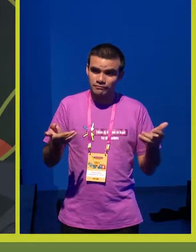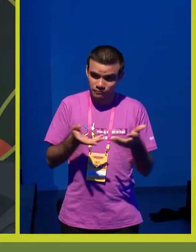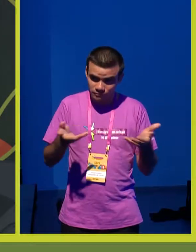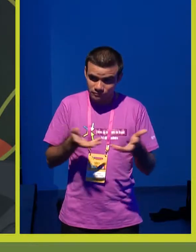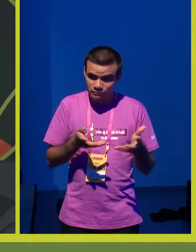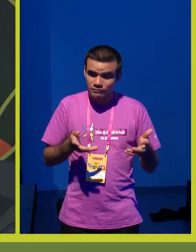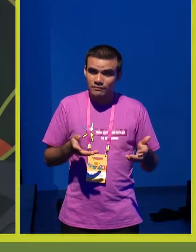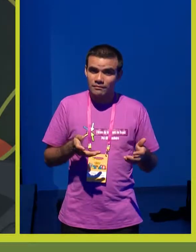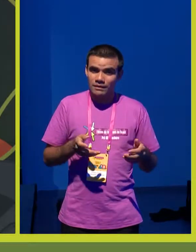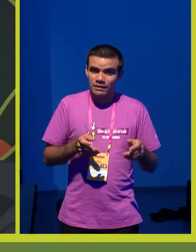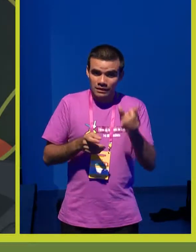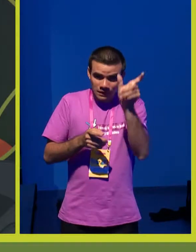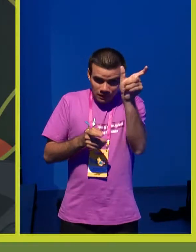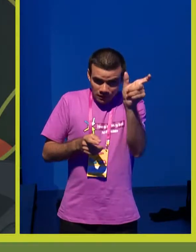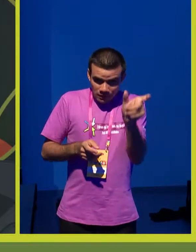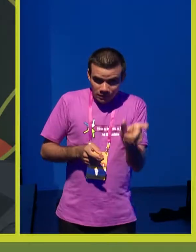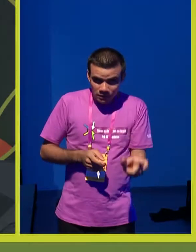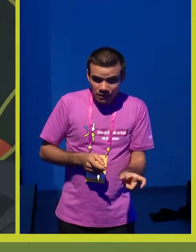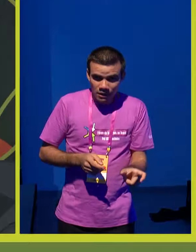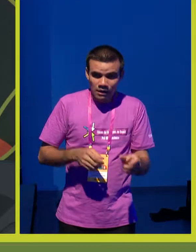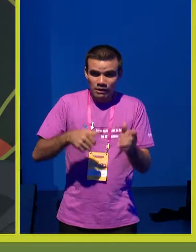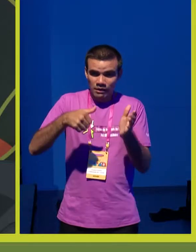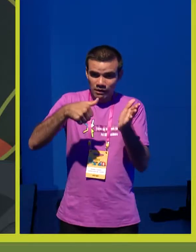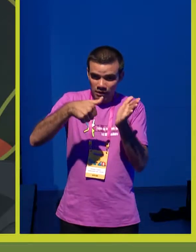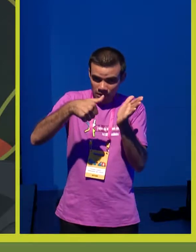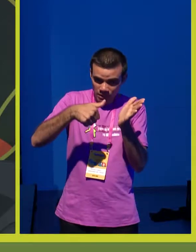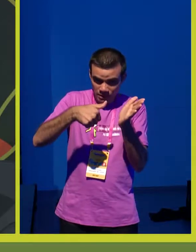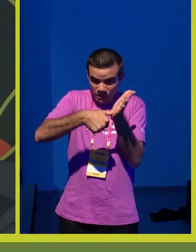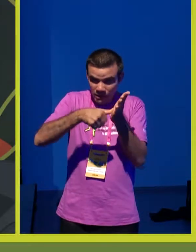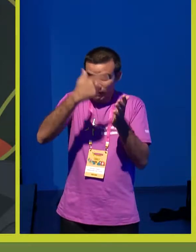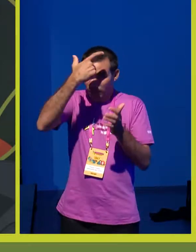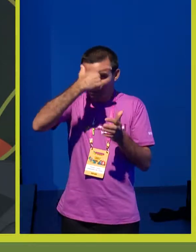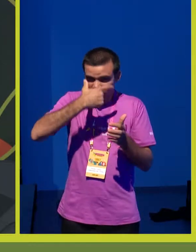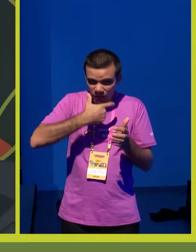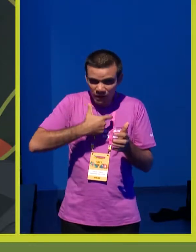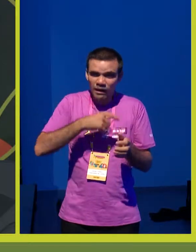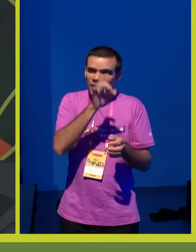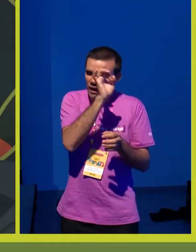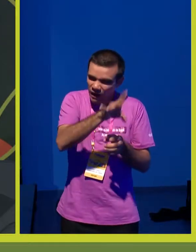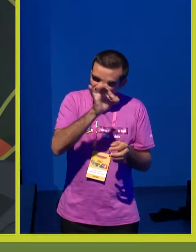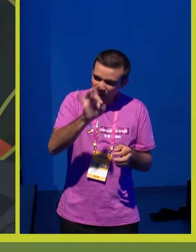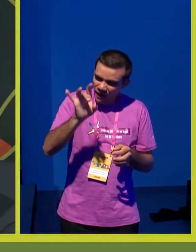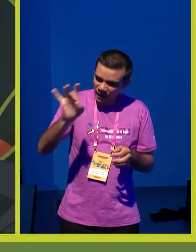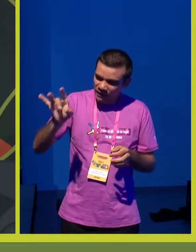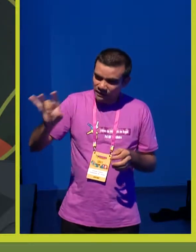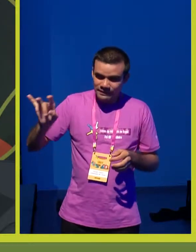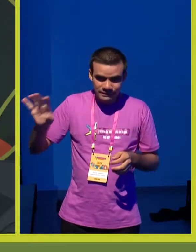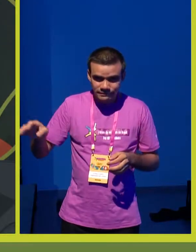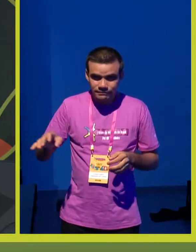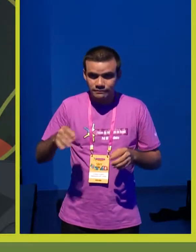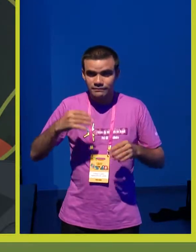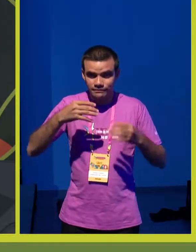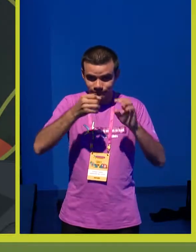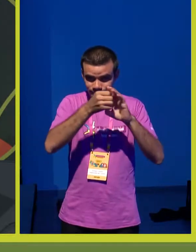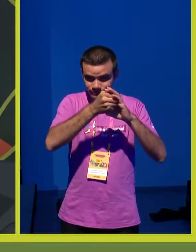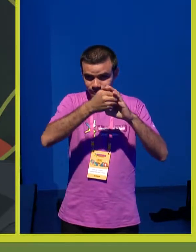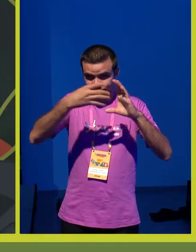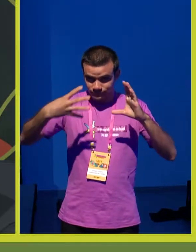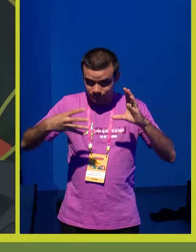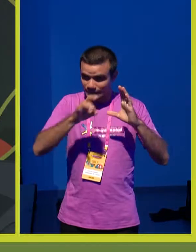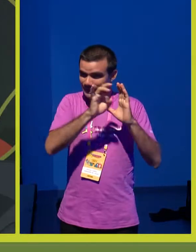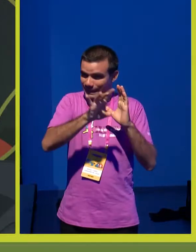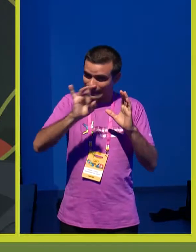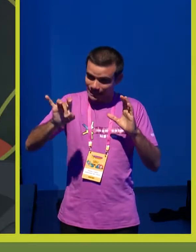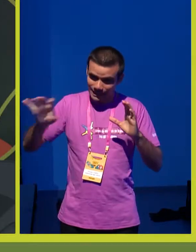tratar o modelo de biometria facial de forma individualizada guardando características de indivíduo não